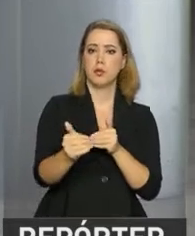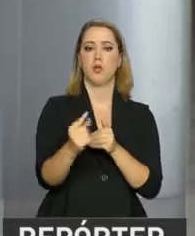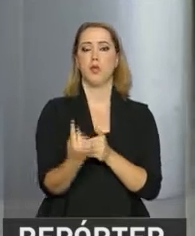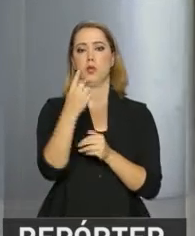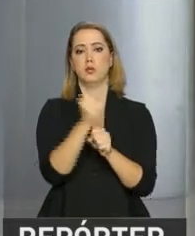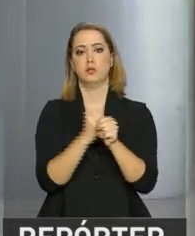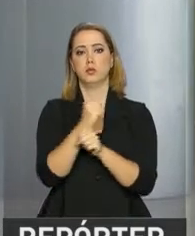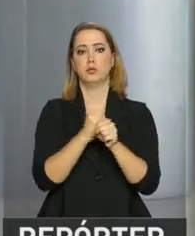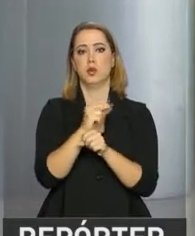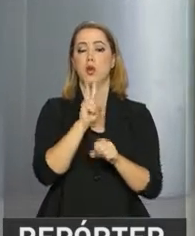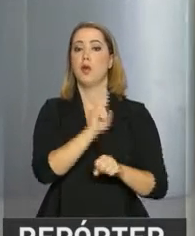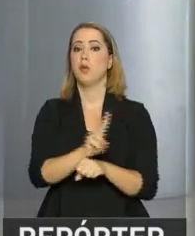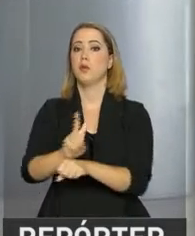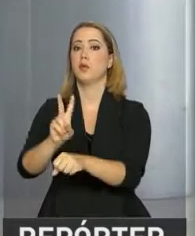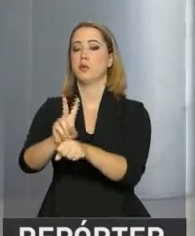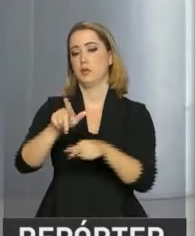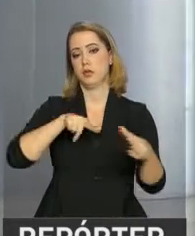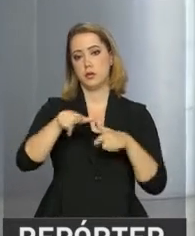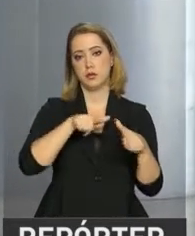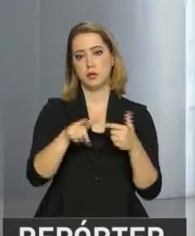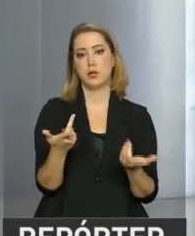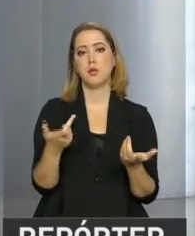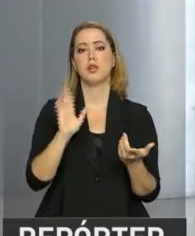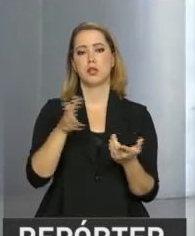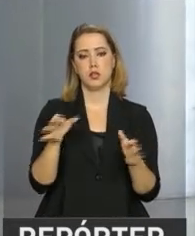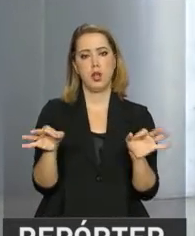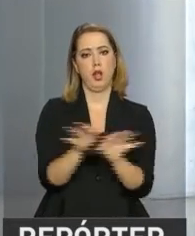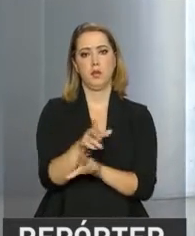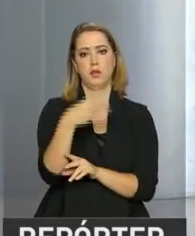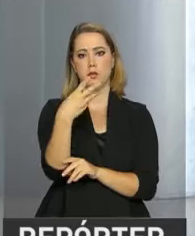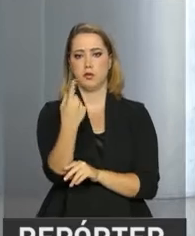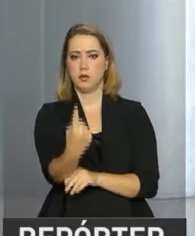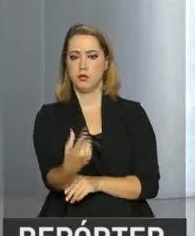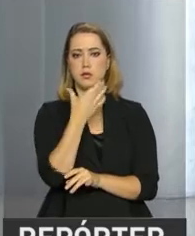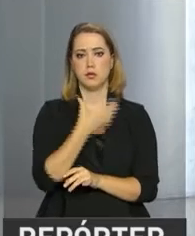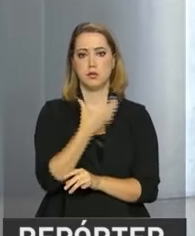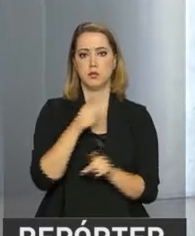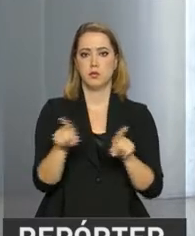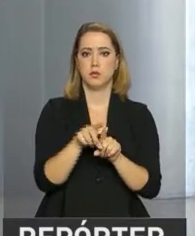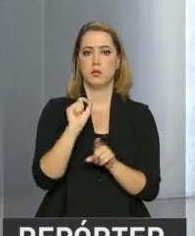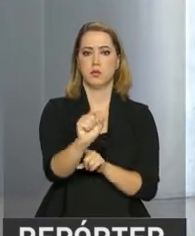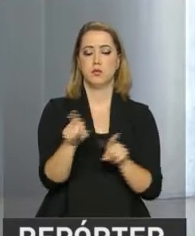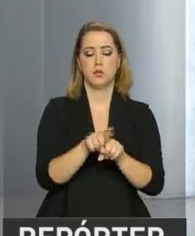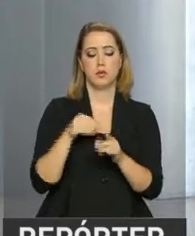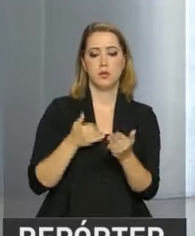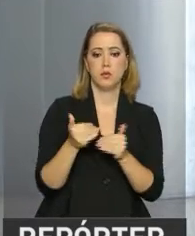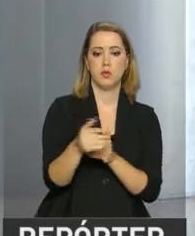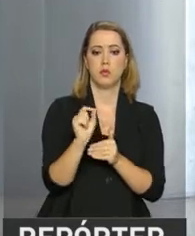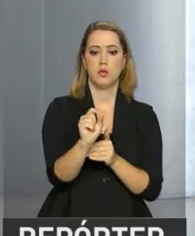ano o programa de proteção ao emprego queria vencer no próximo dia 31 de dezembro ele agora passa a se chamar programa